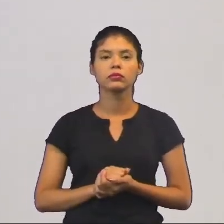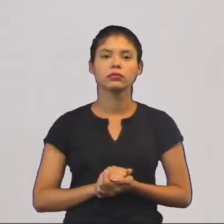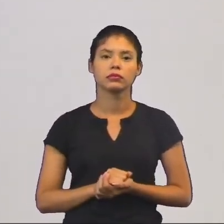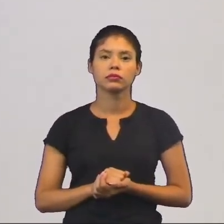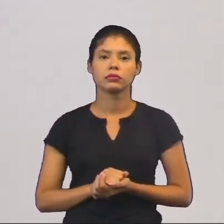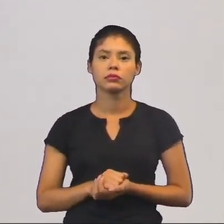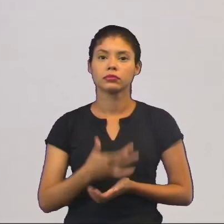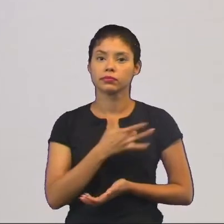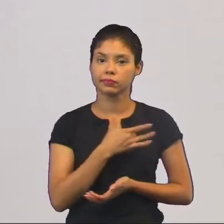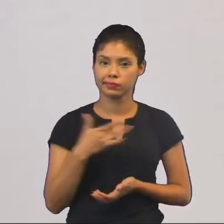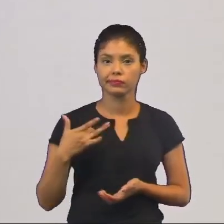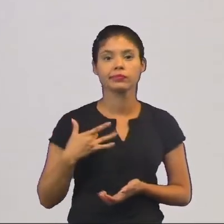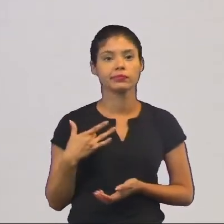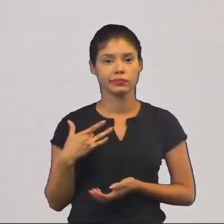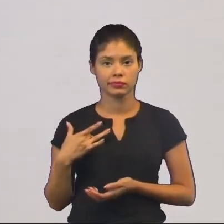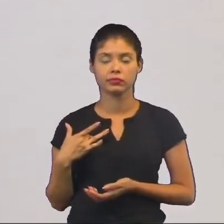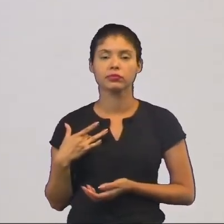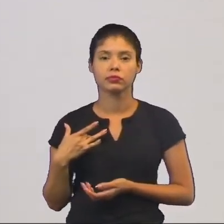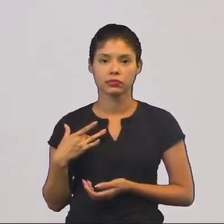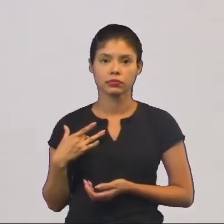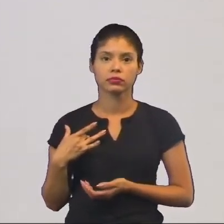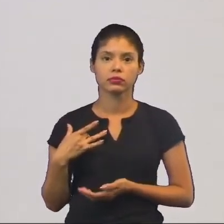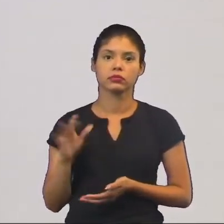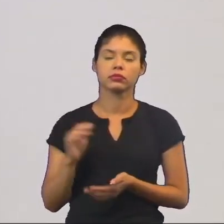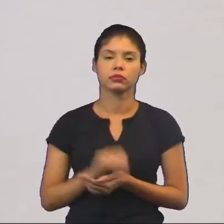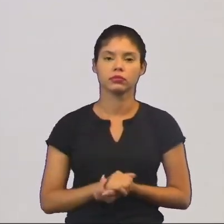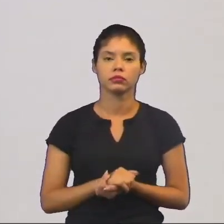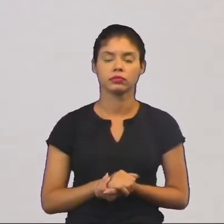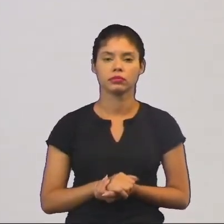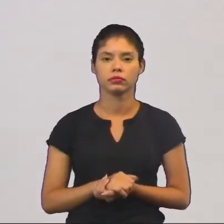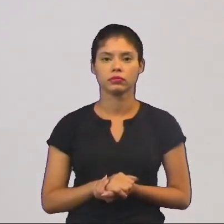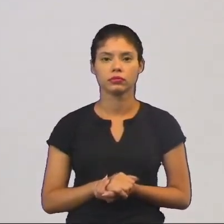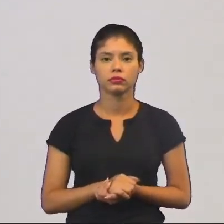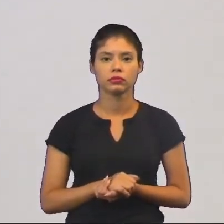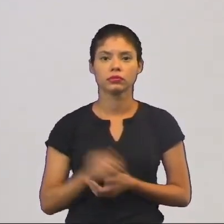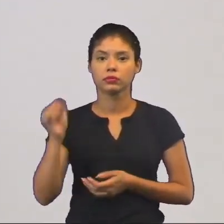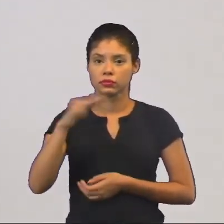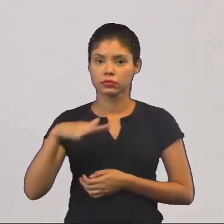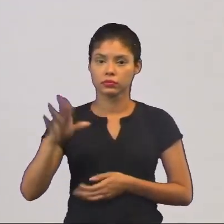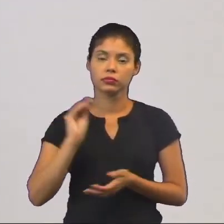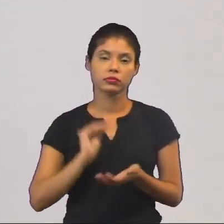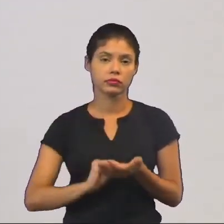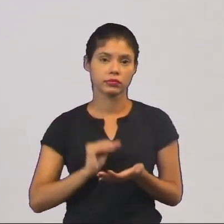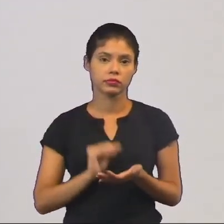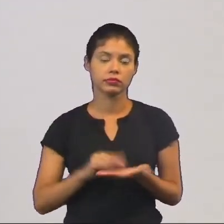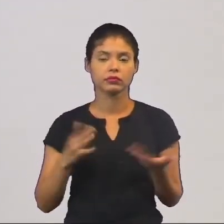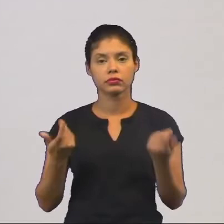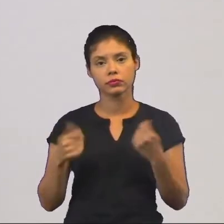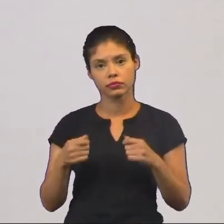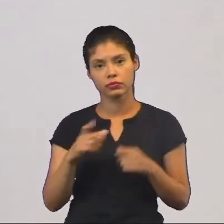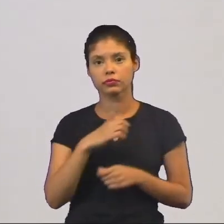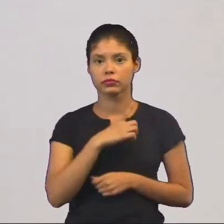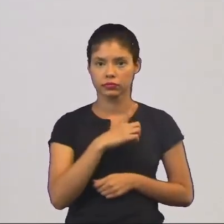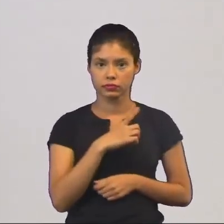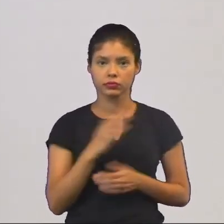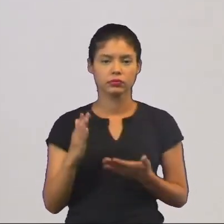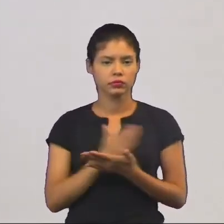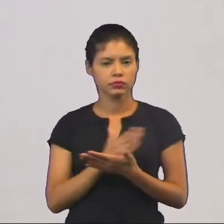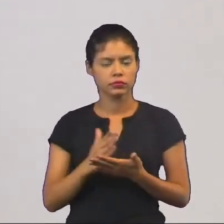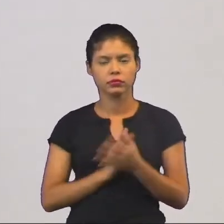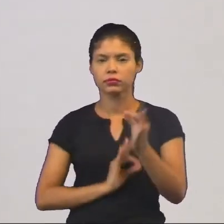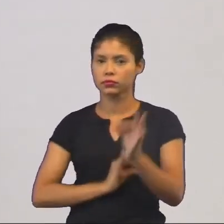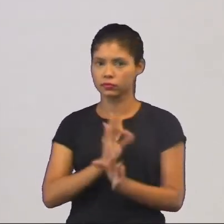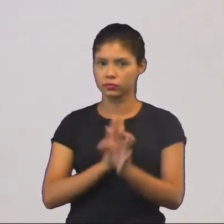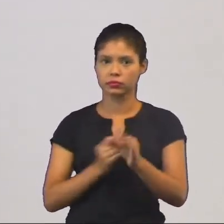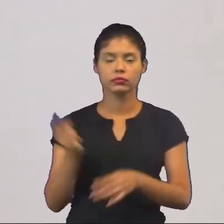serviços de saúde, né? Que é bem precário na parte do campo, então para isso tem a necessidade muitas vezes de alguns